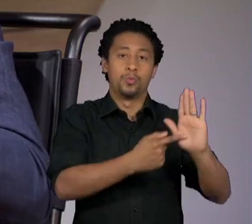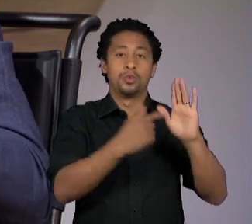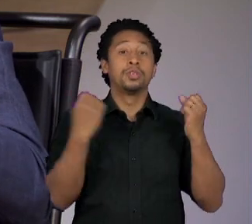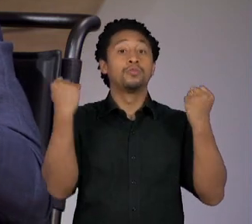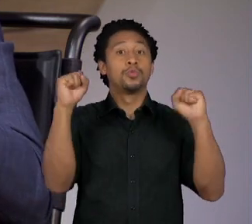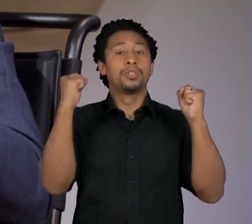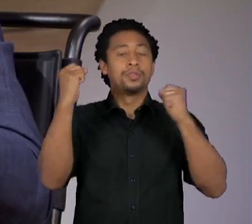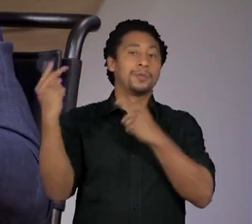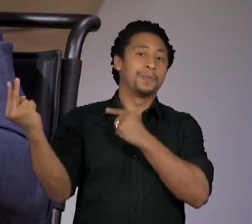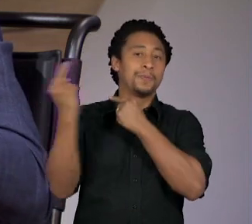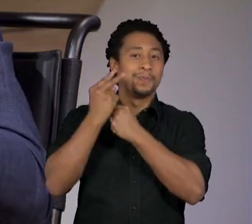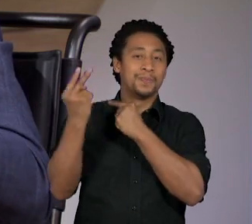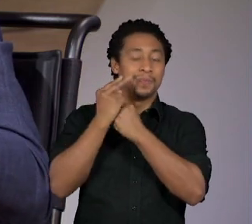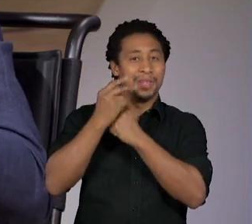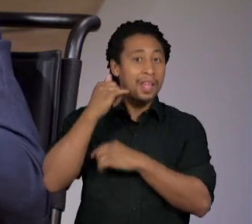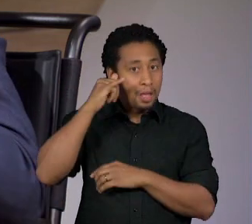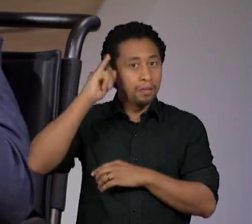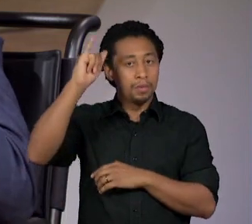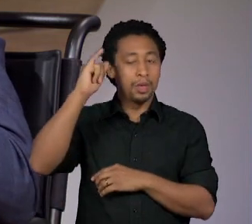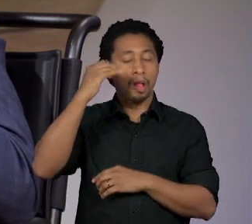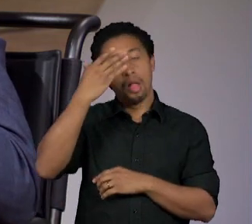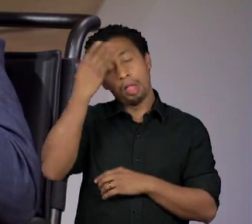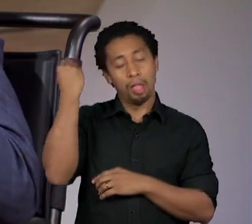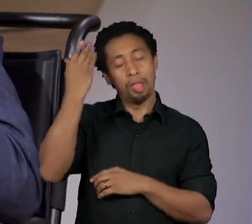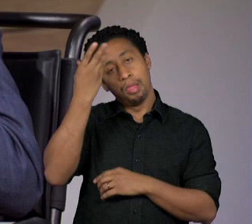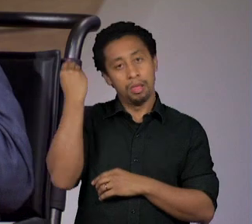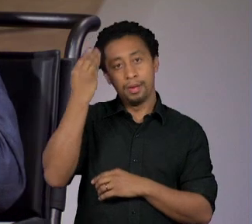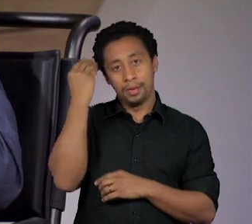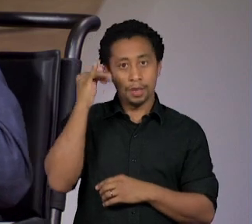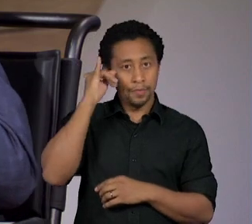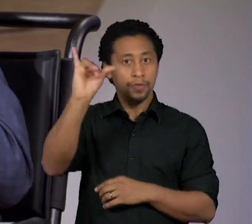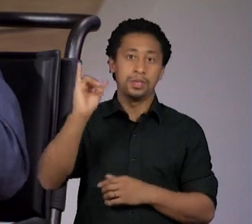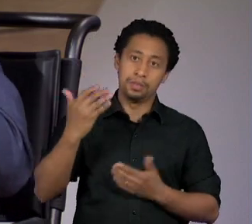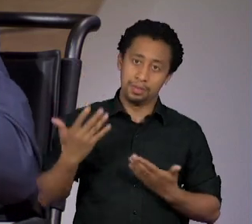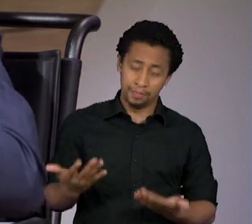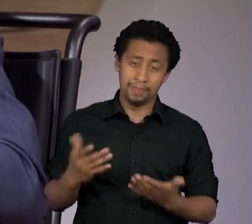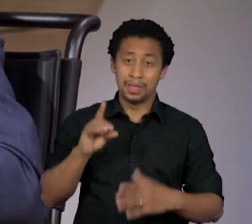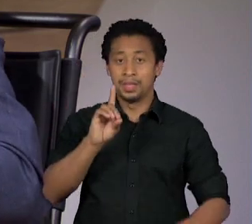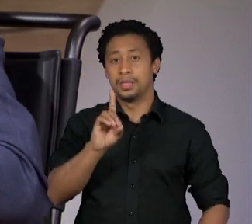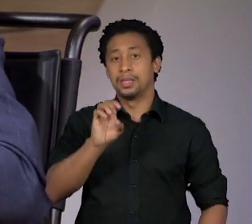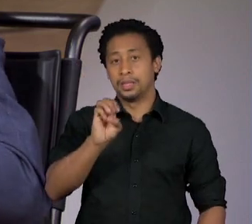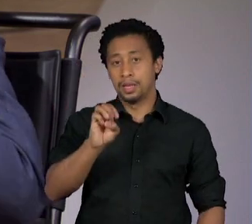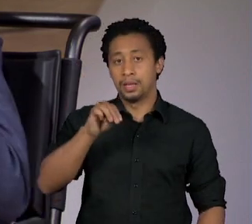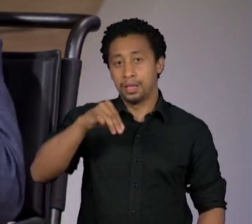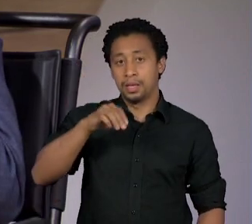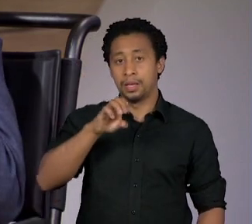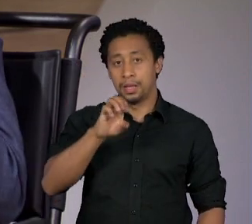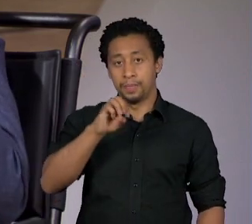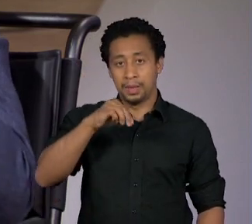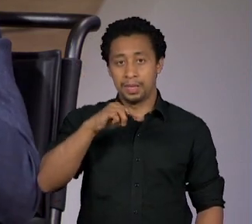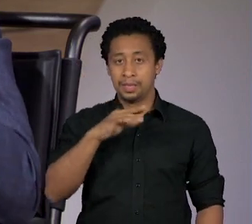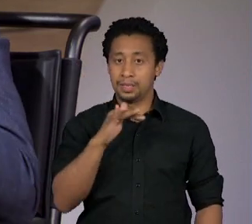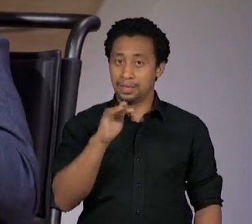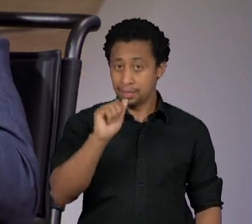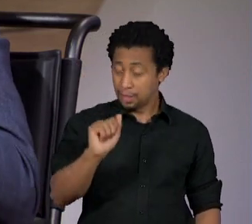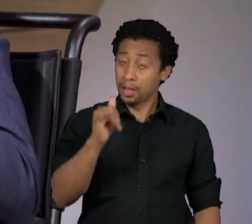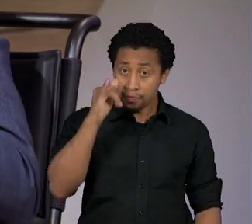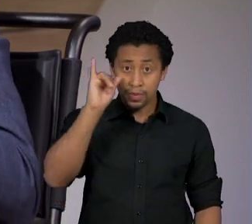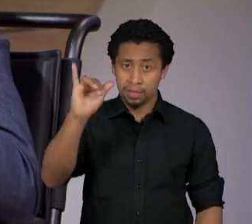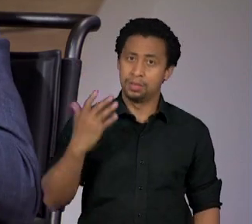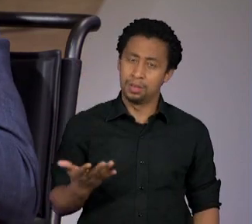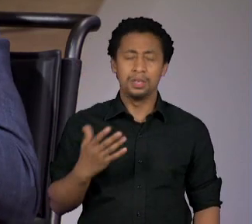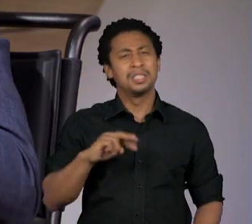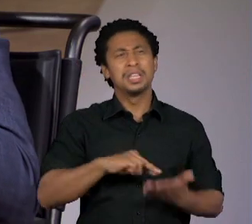protetor contra a demência, né? Não quer dizer que necessariamente a pessoa não vá ter demência porque fez atividade física, né? Mas a